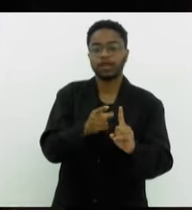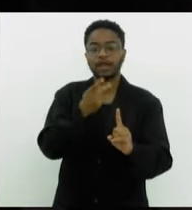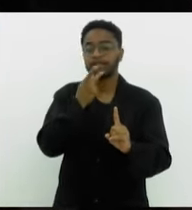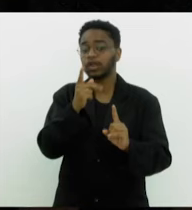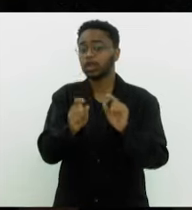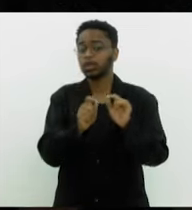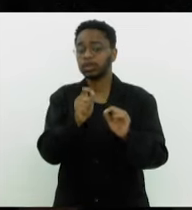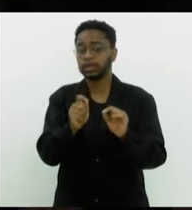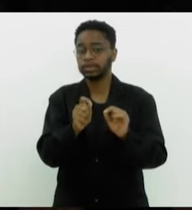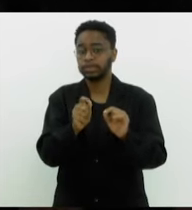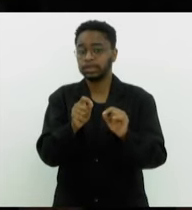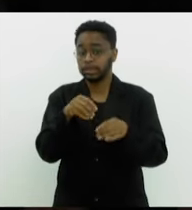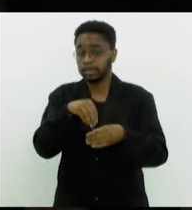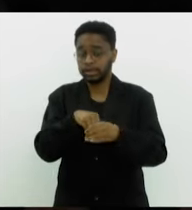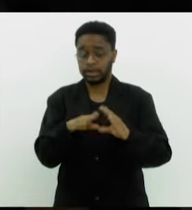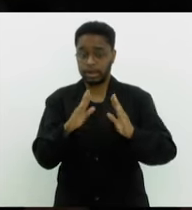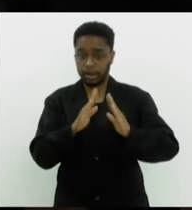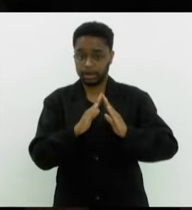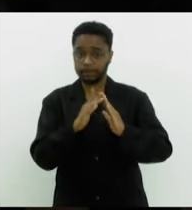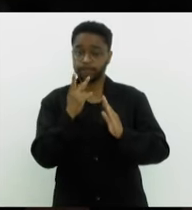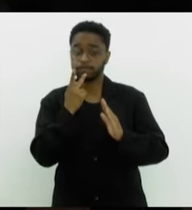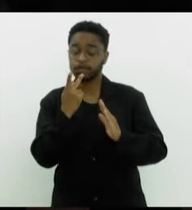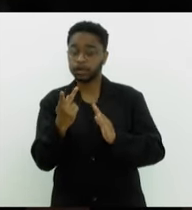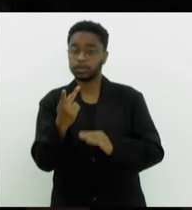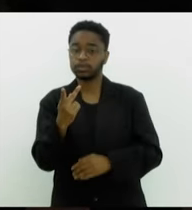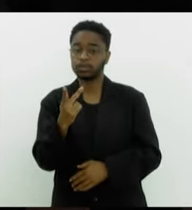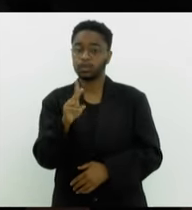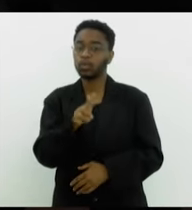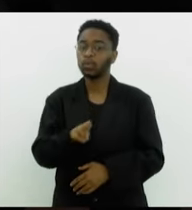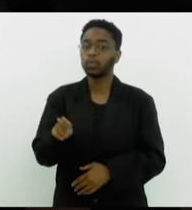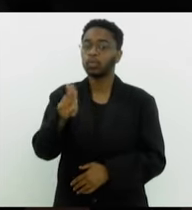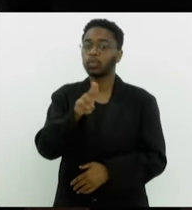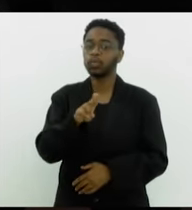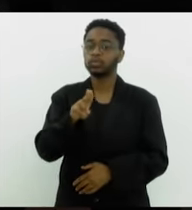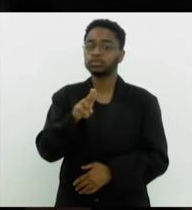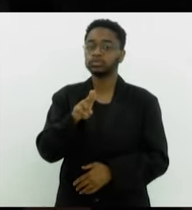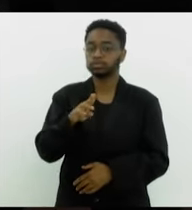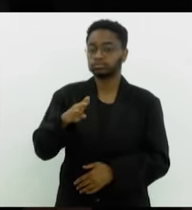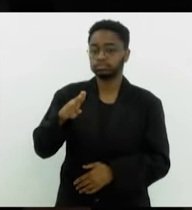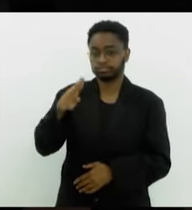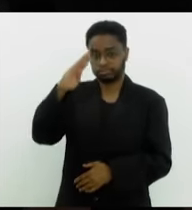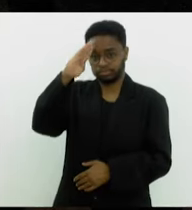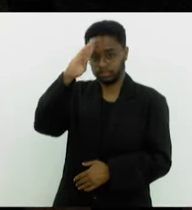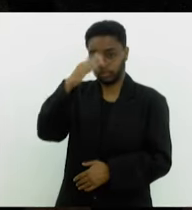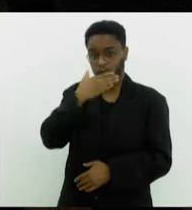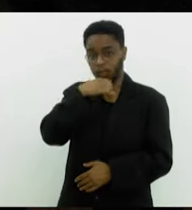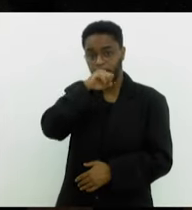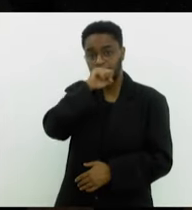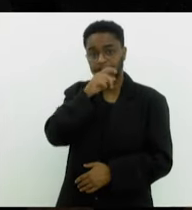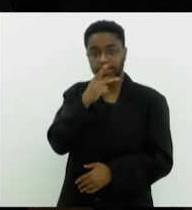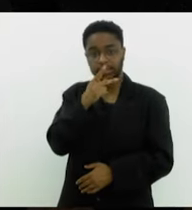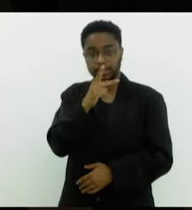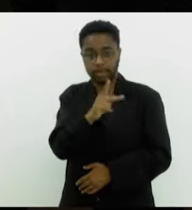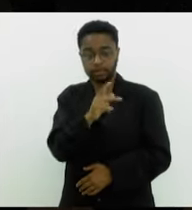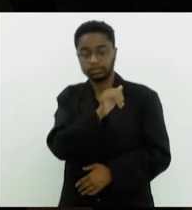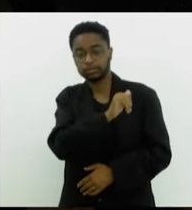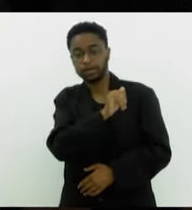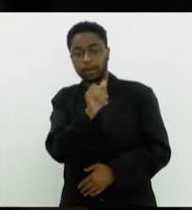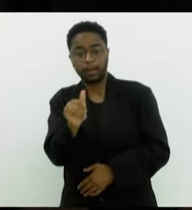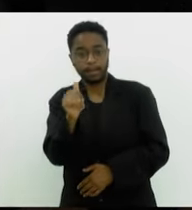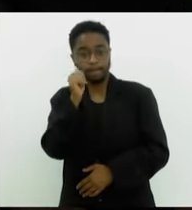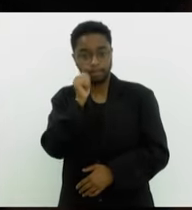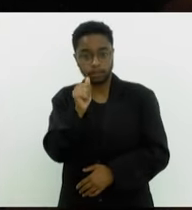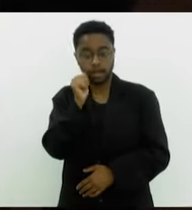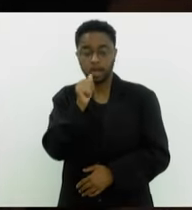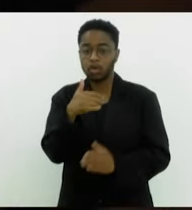que ele, em casa, falava que usava a patente do pai dele para falar para ela que aonde quer que ela fosse,